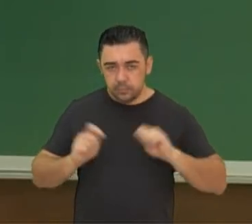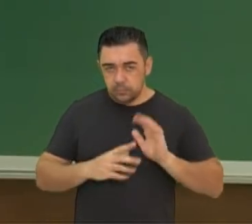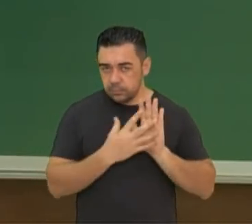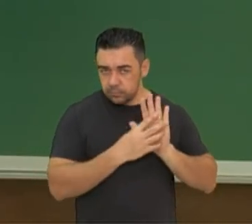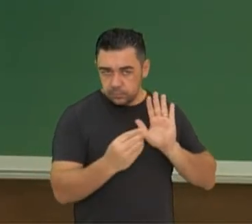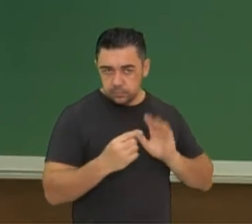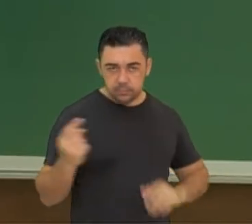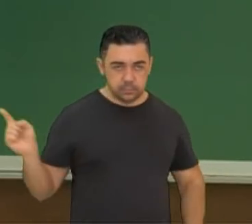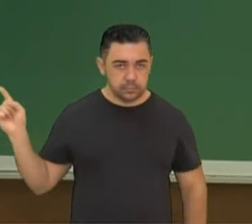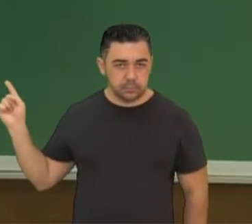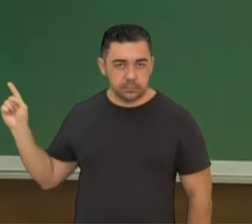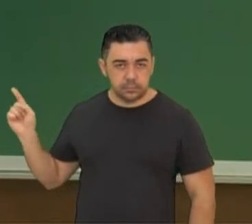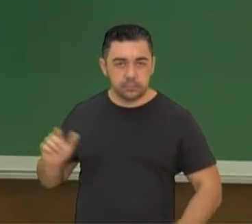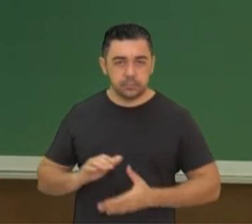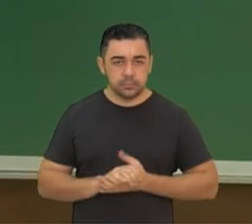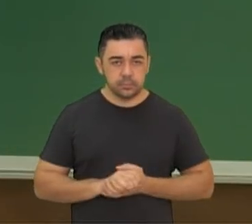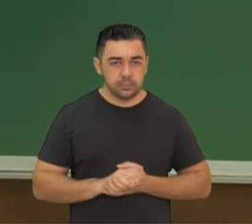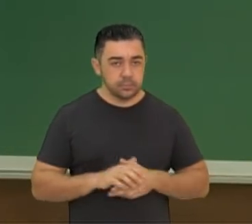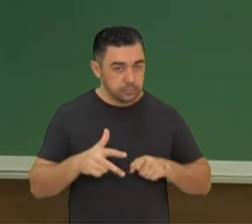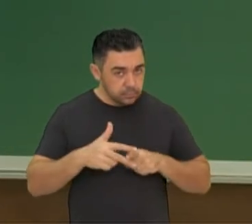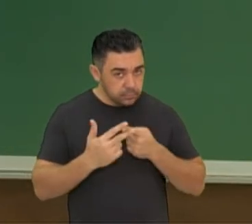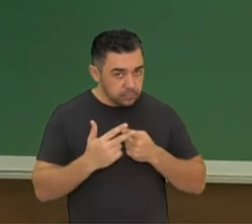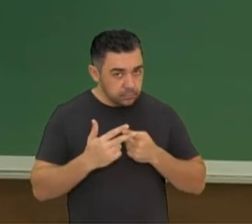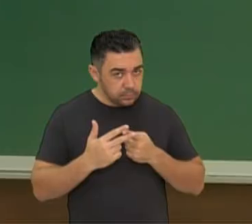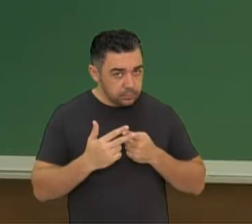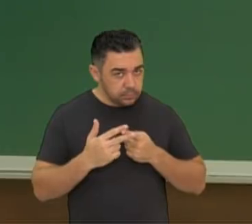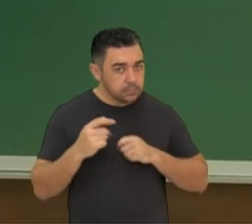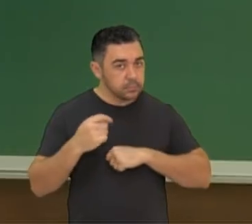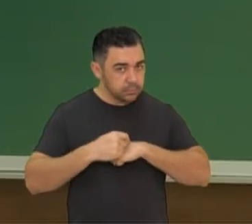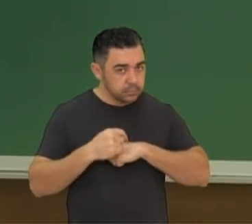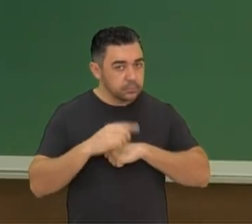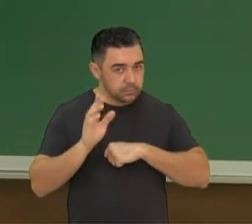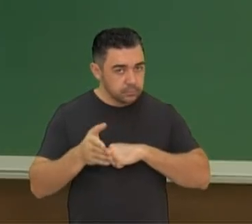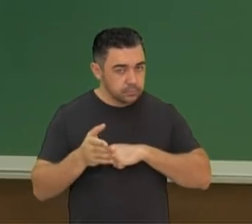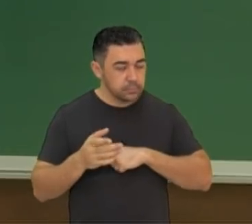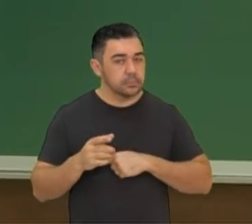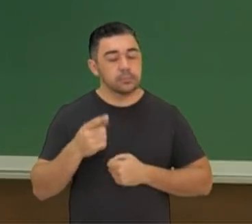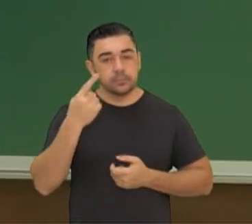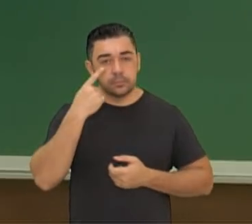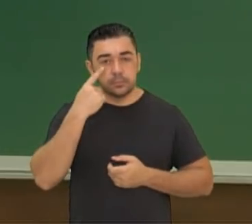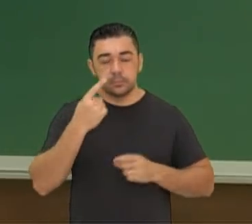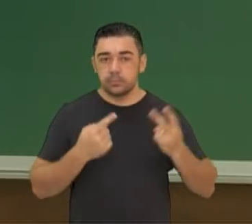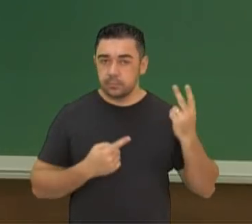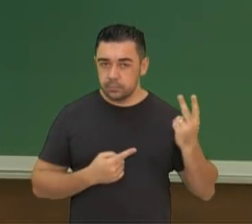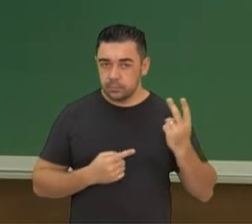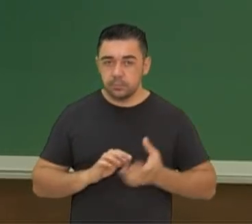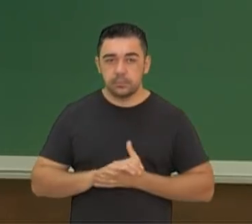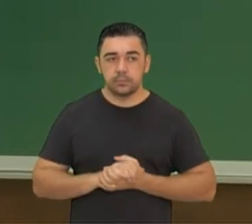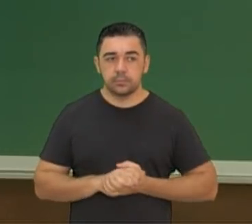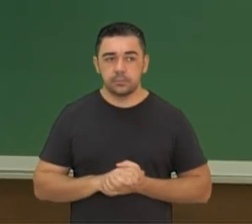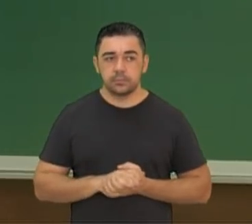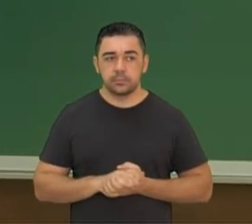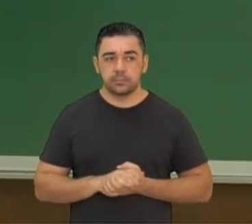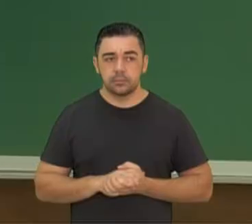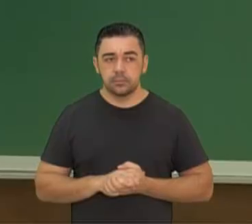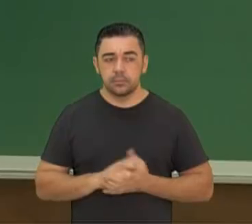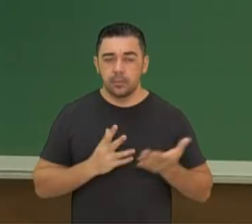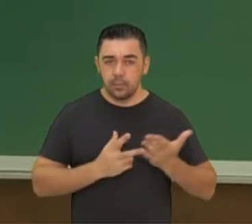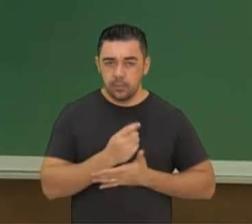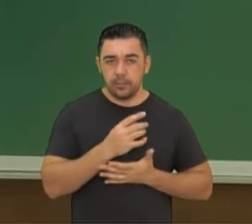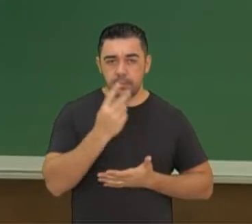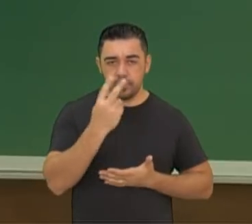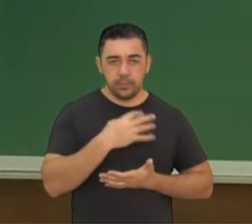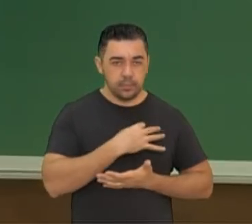anotar aí a respostinha. Arrumou? Deu certinho agora? Vamos corrigir então o número 2. Comprei